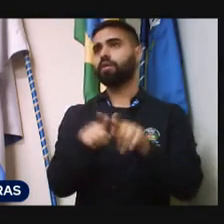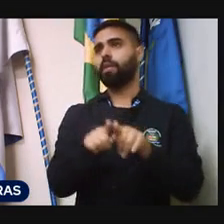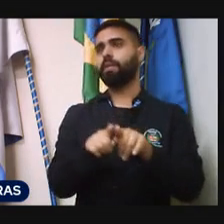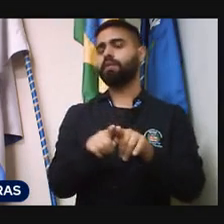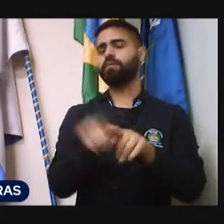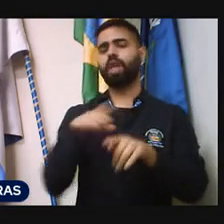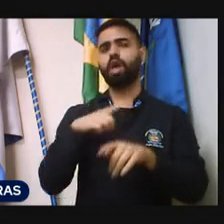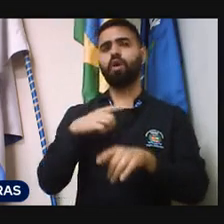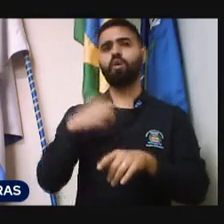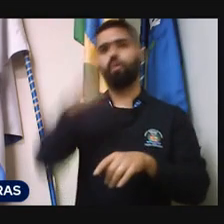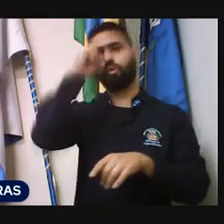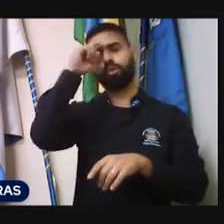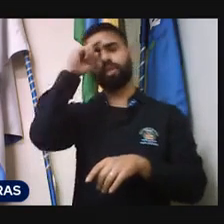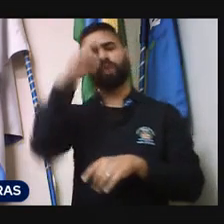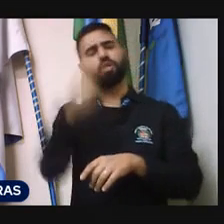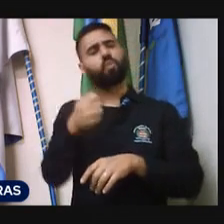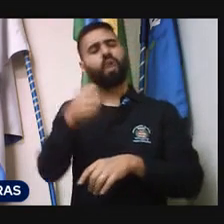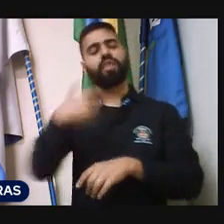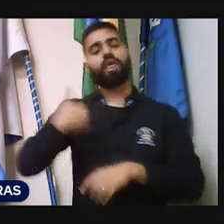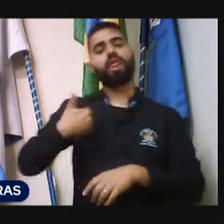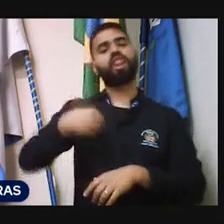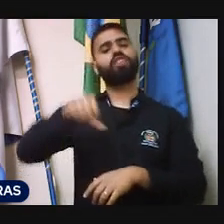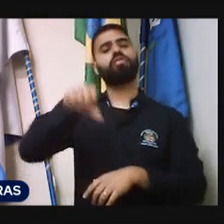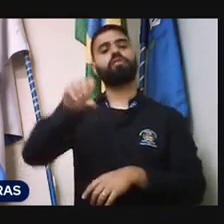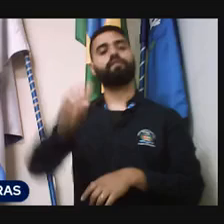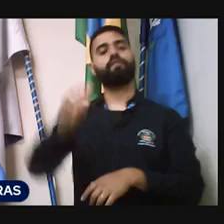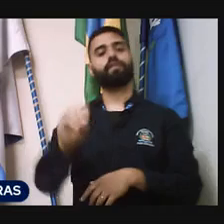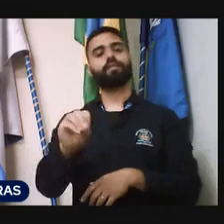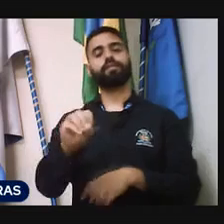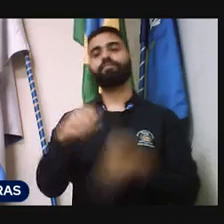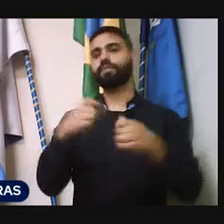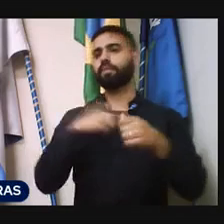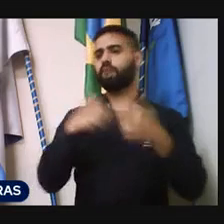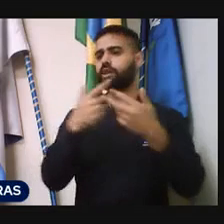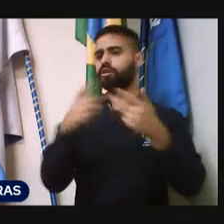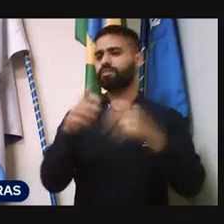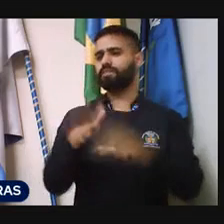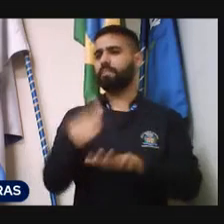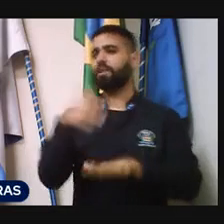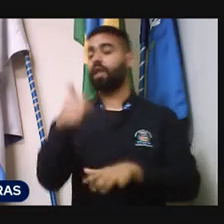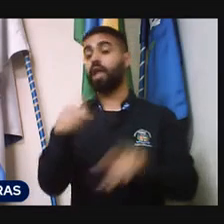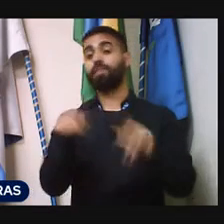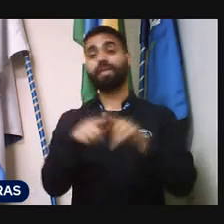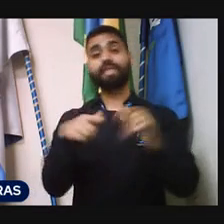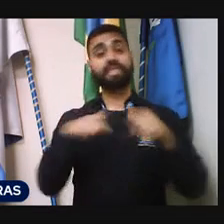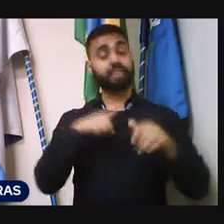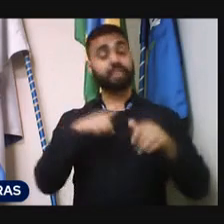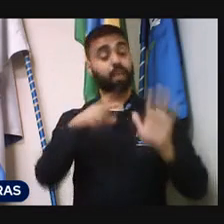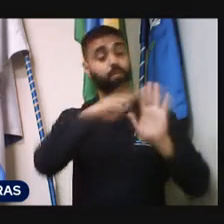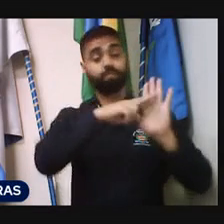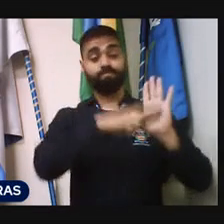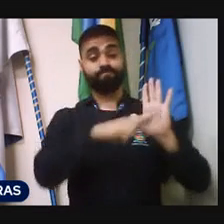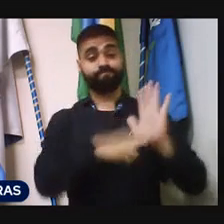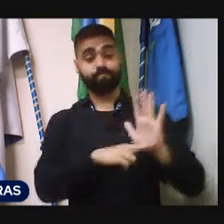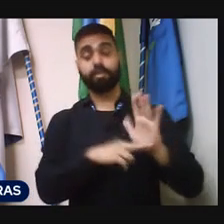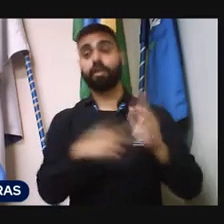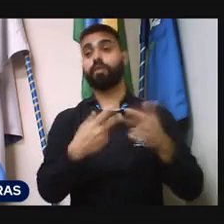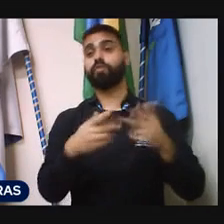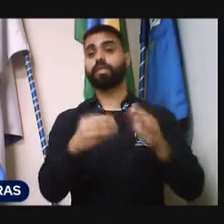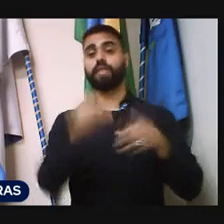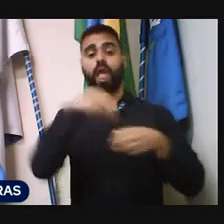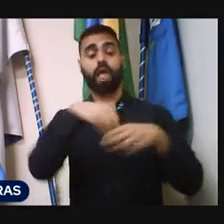quase 90 anos e tinha muitas coisas para ser melhoradas né e muitas exigências legais